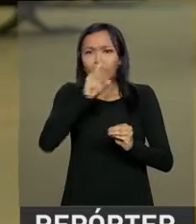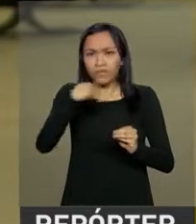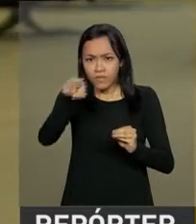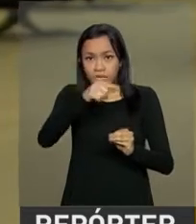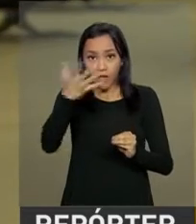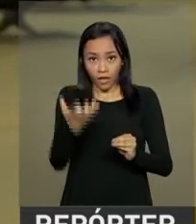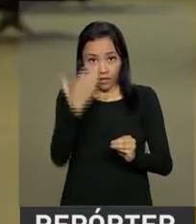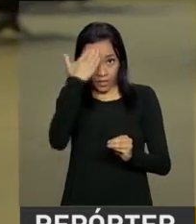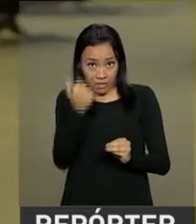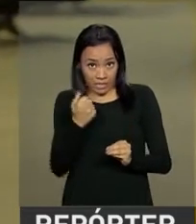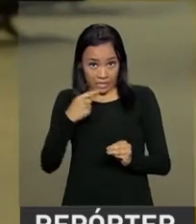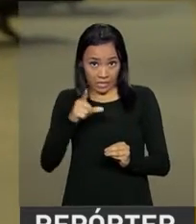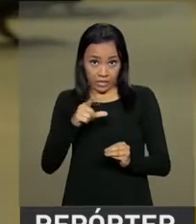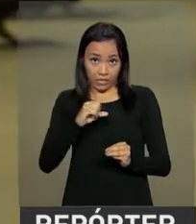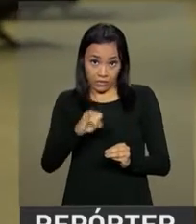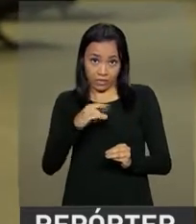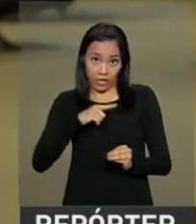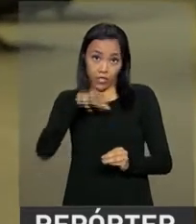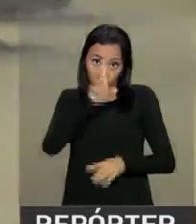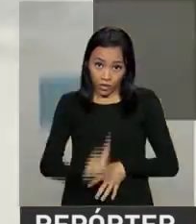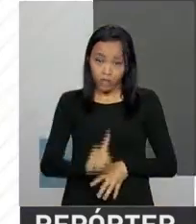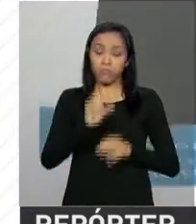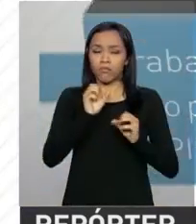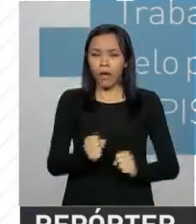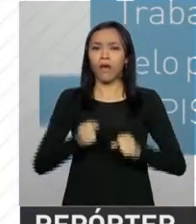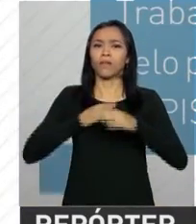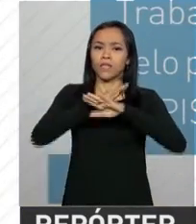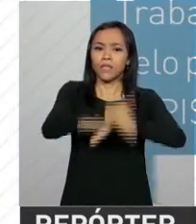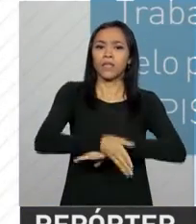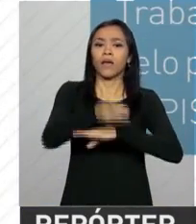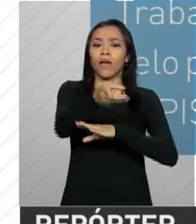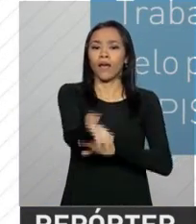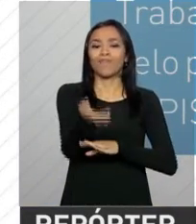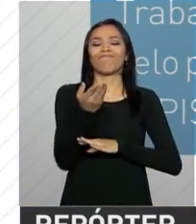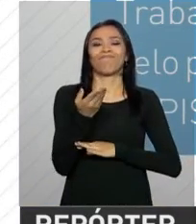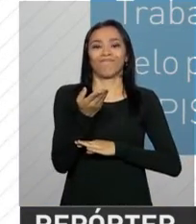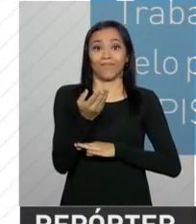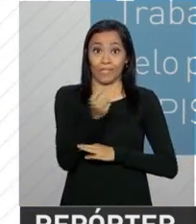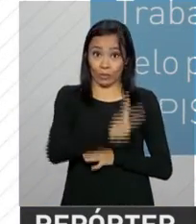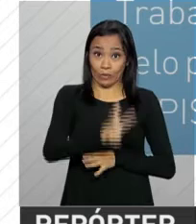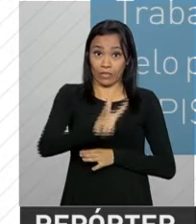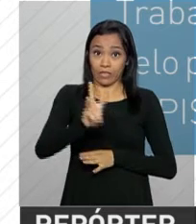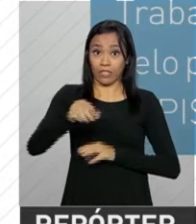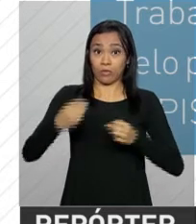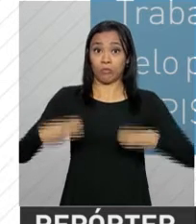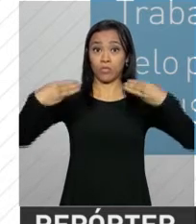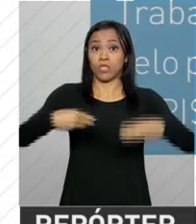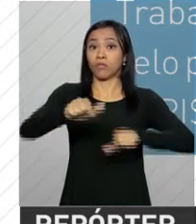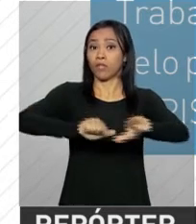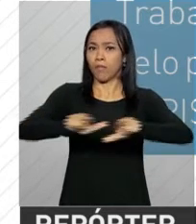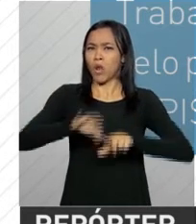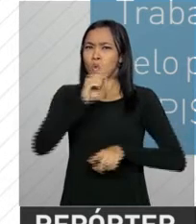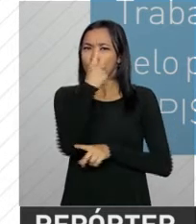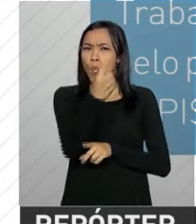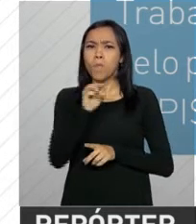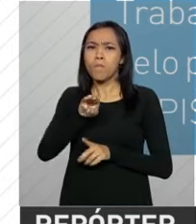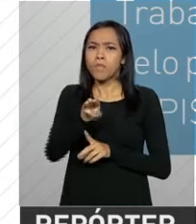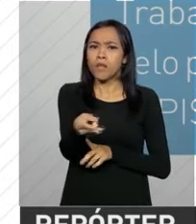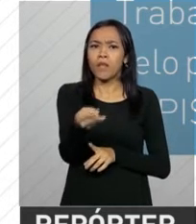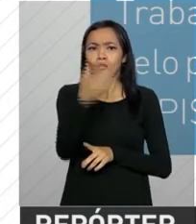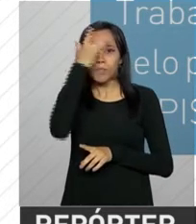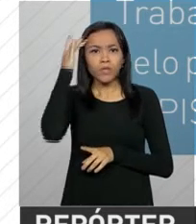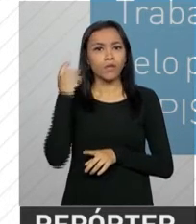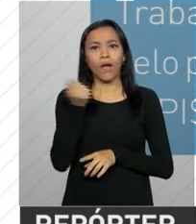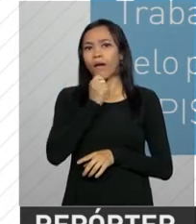saber se têm direito ao abono podem consultar o site do Ministério do Trabalho. Até agora, 1 milhão de pessoas ainda